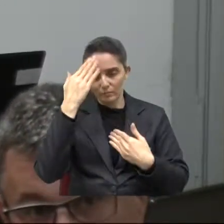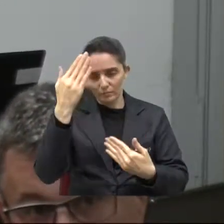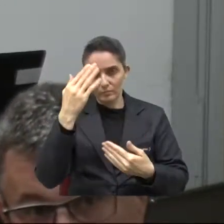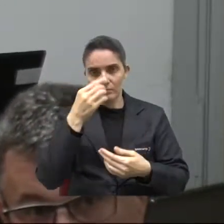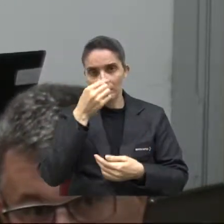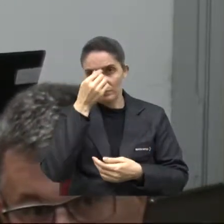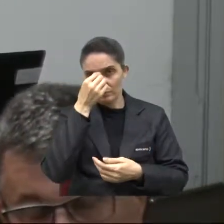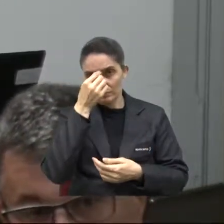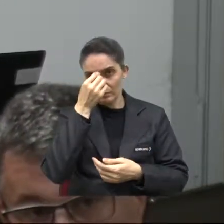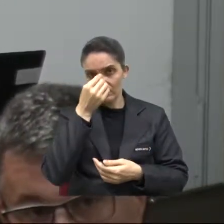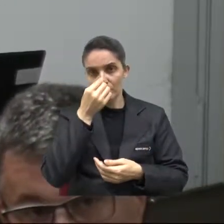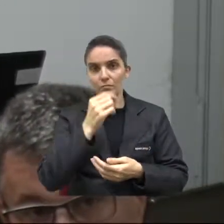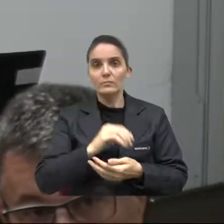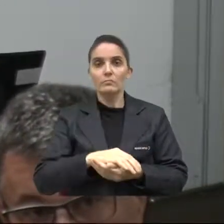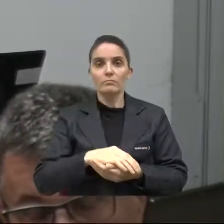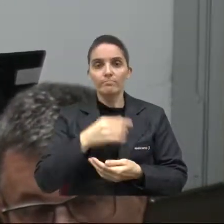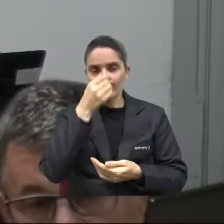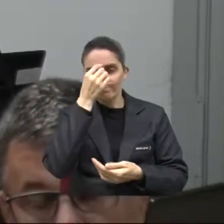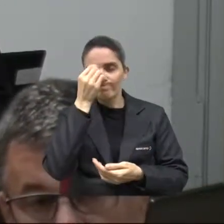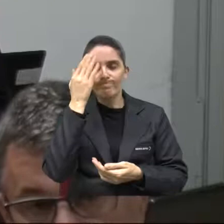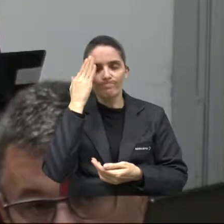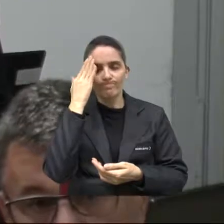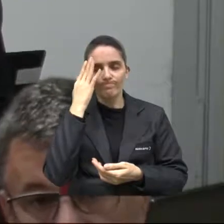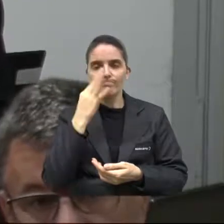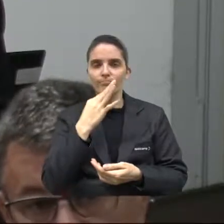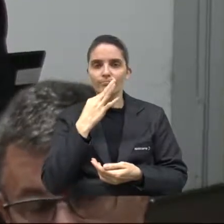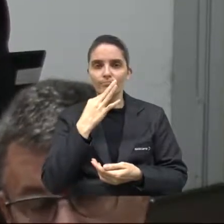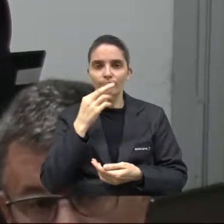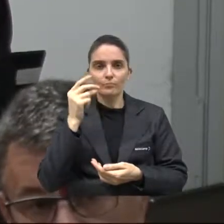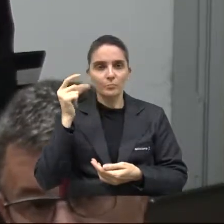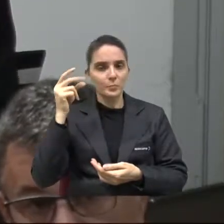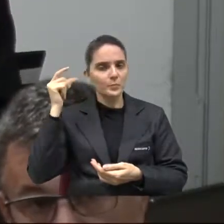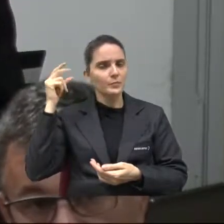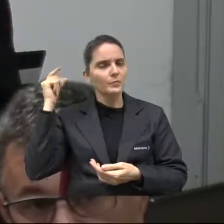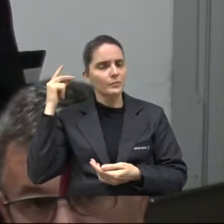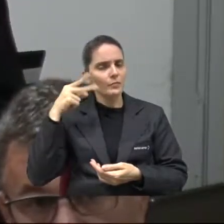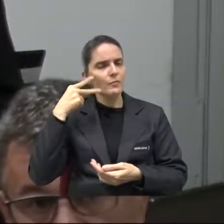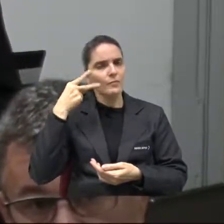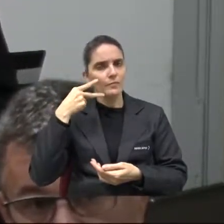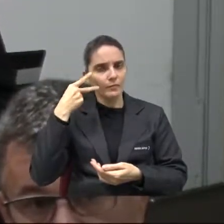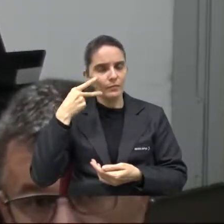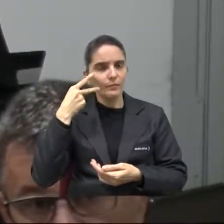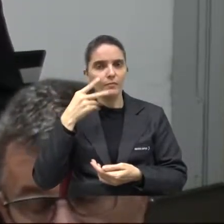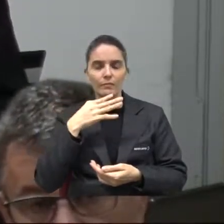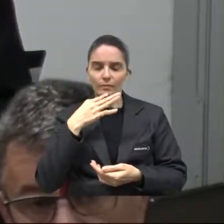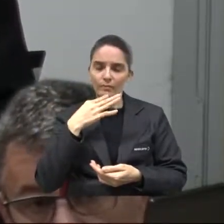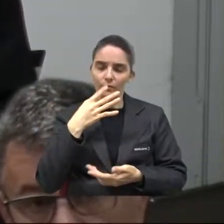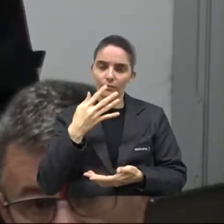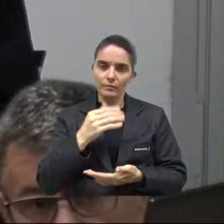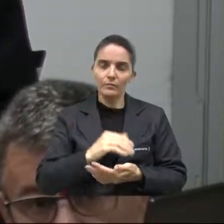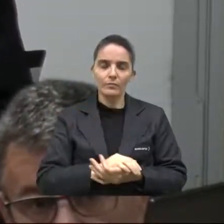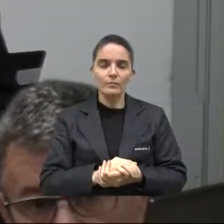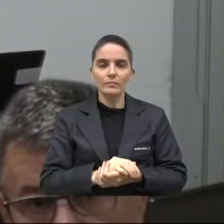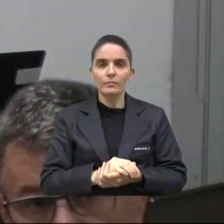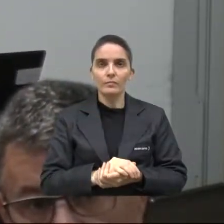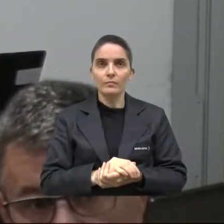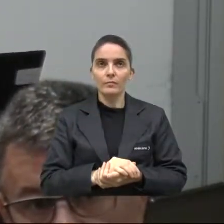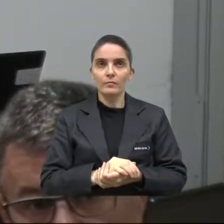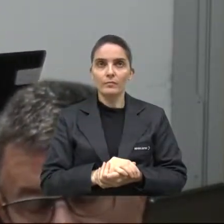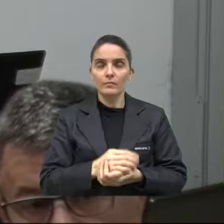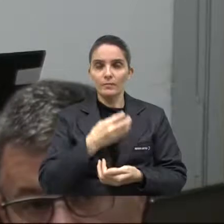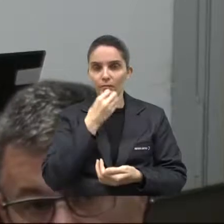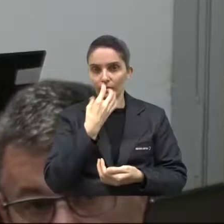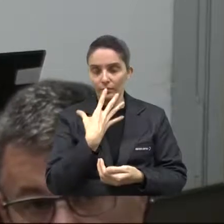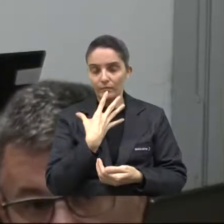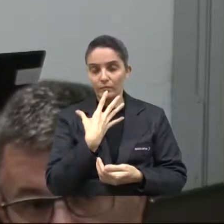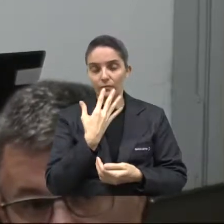ele sabe muito, né? Tantos anos nessa casa, tantos anos vereadores, e muitas vezes é bom essa